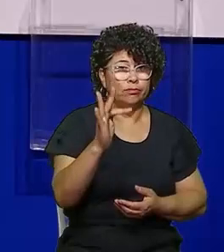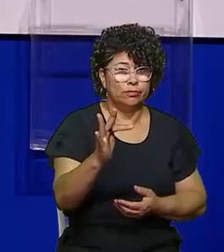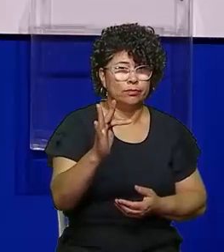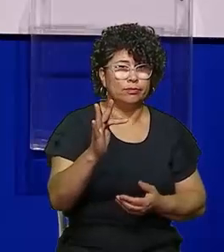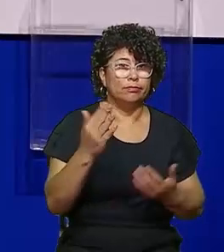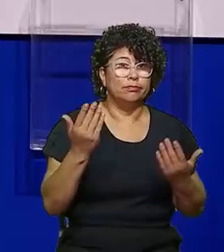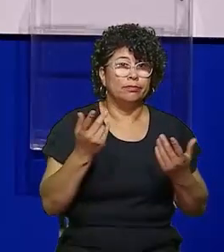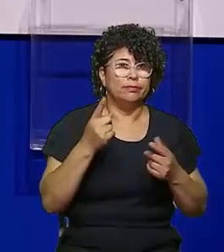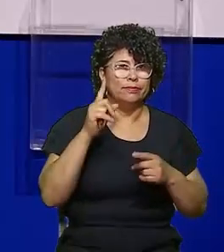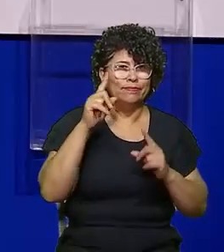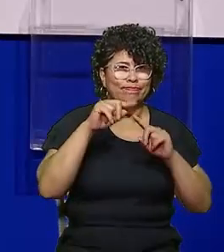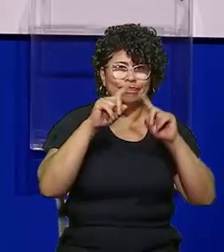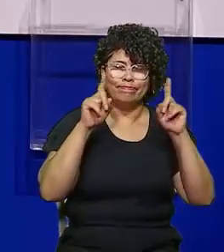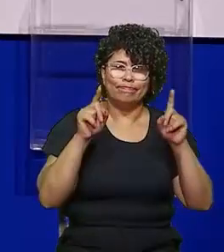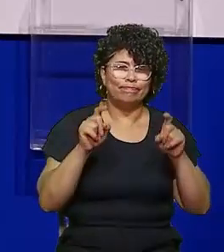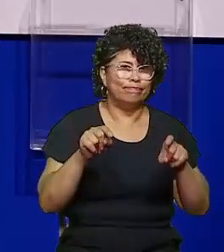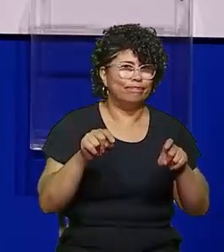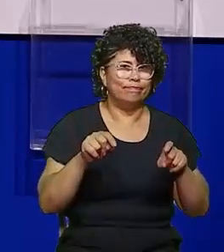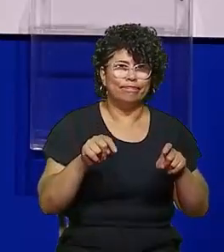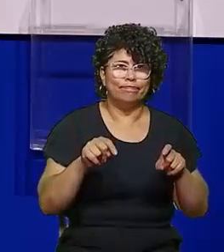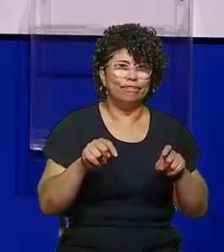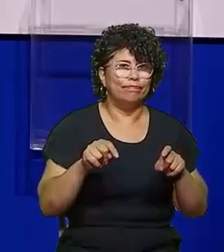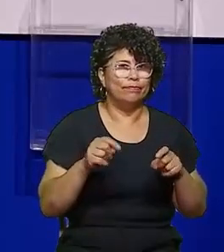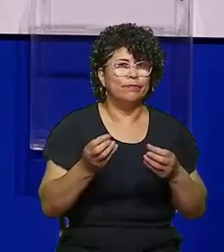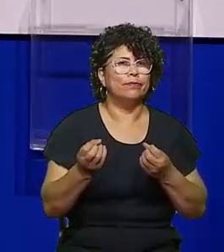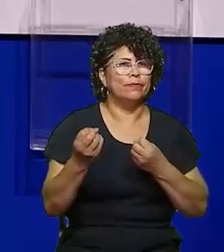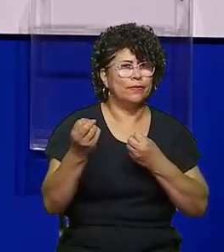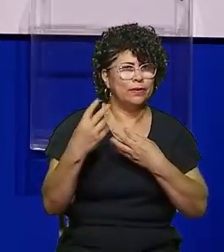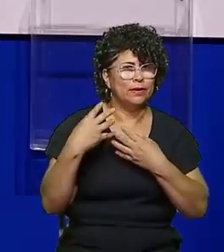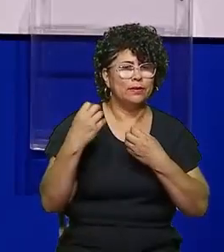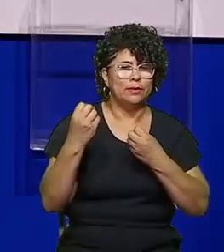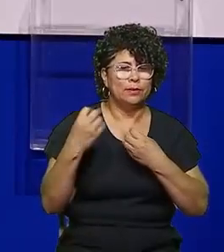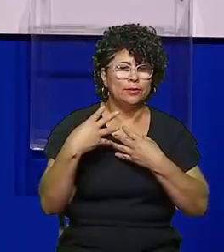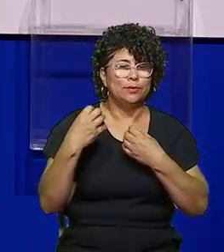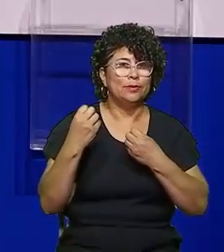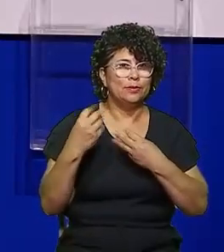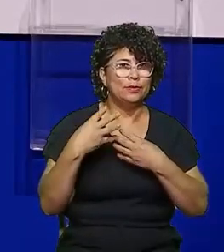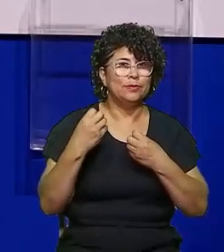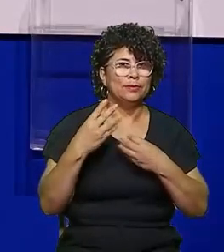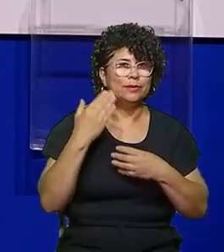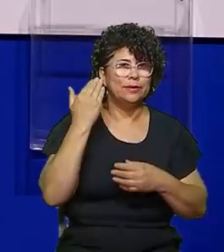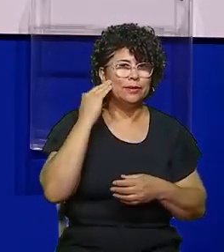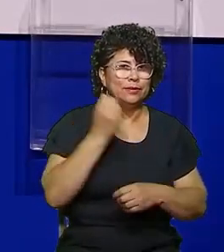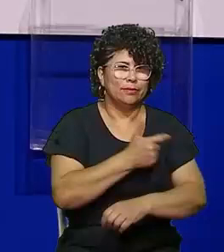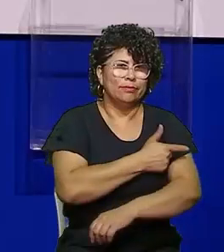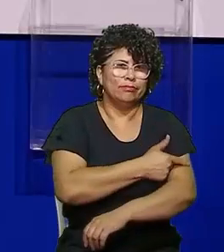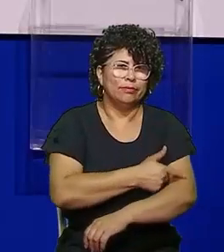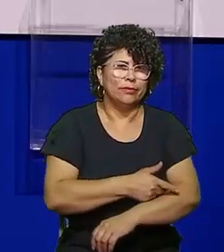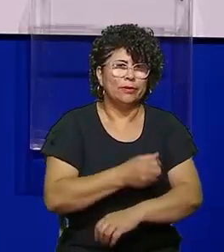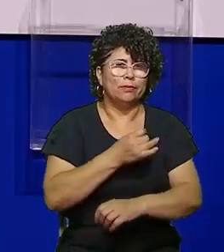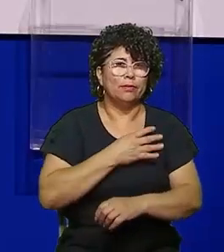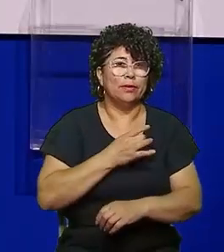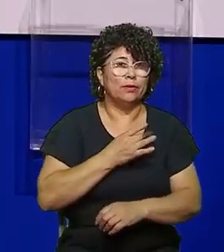incompleto. E fomos educados para o medo. Cheiramos flores de